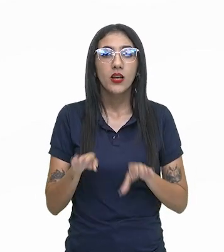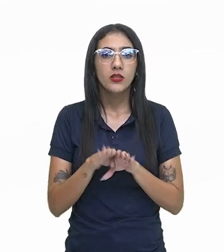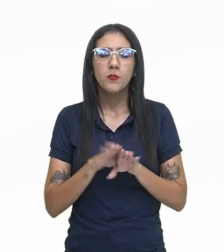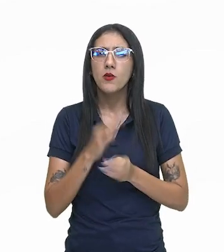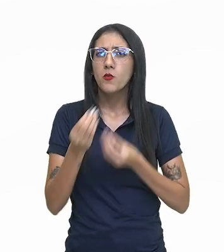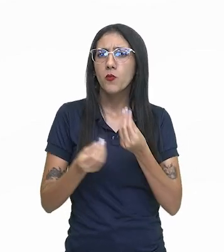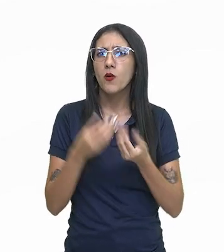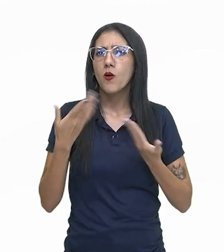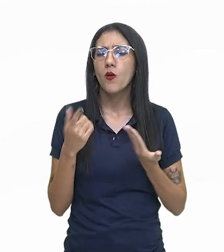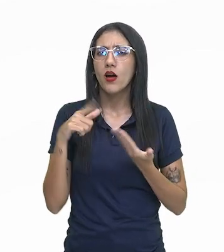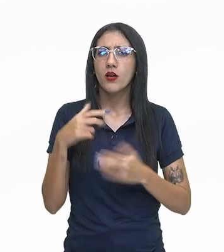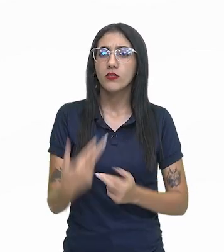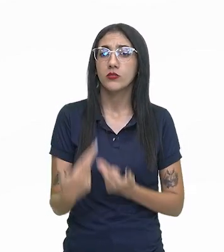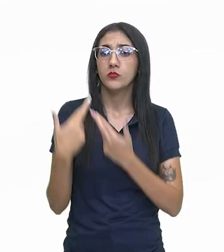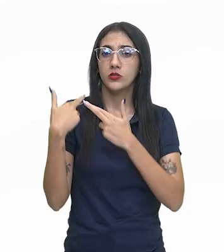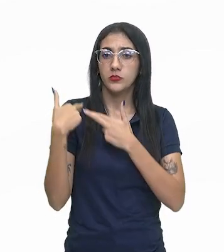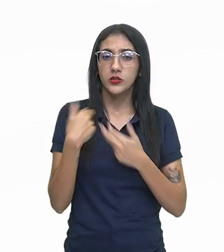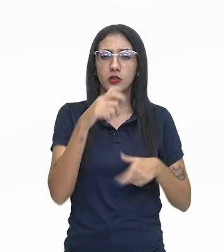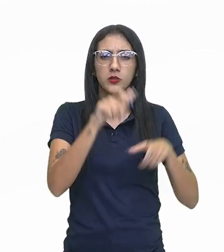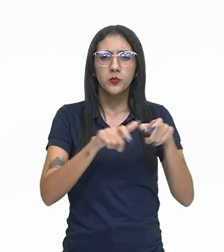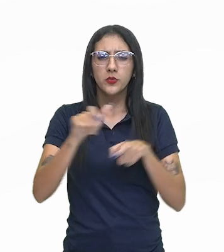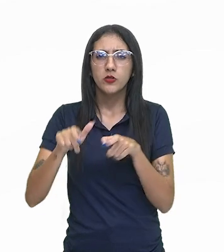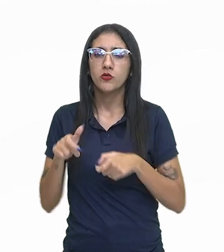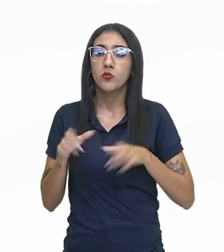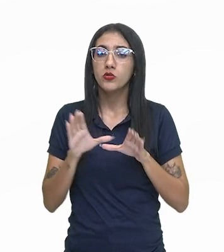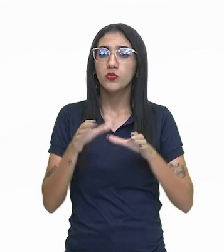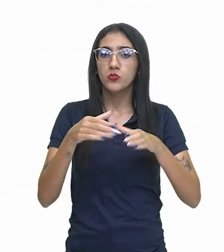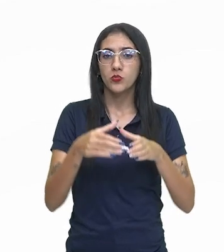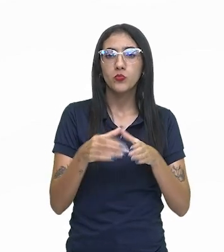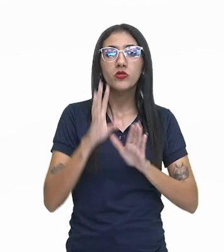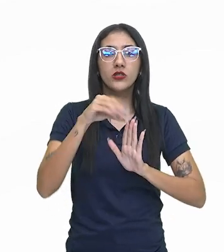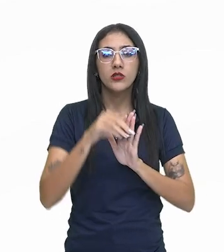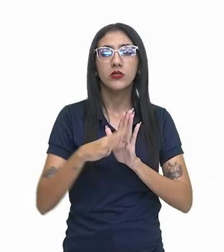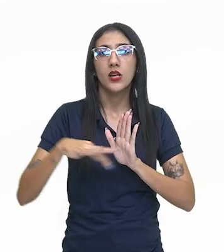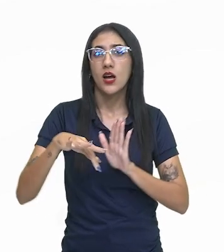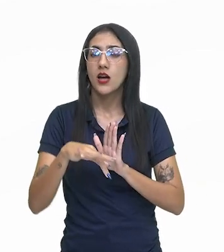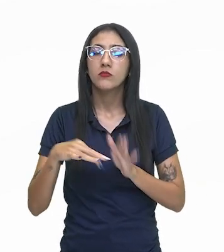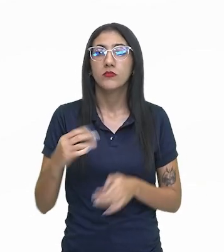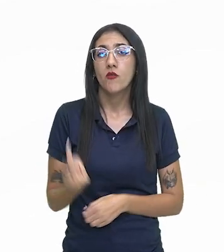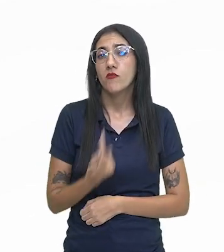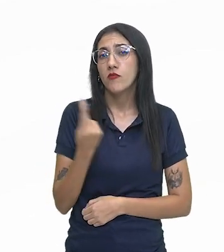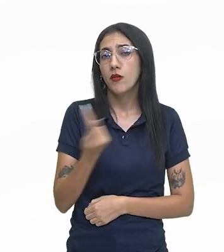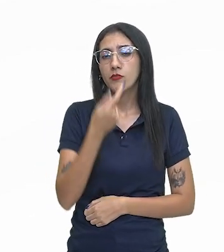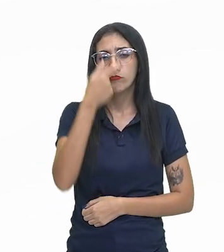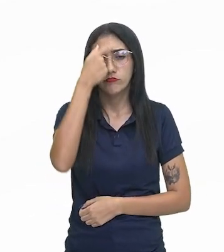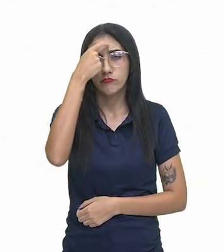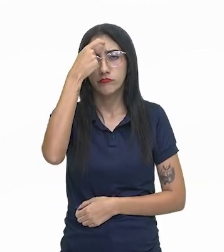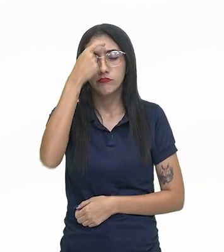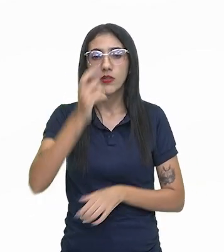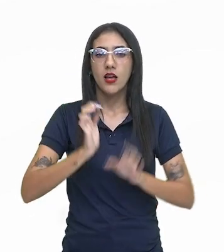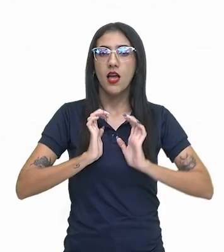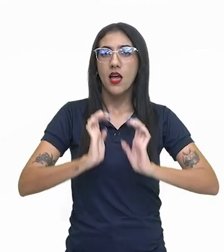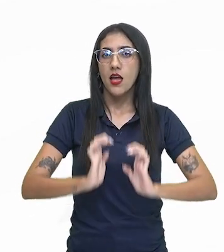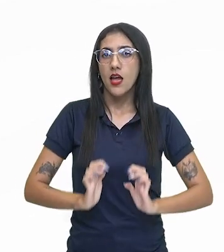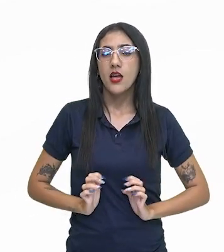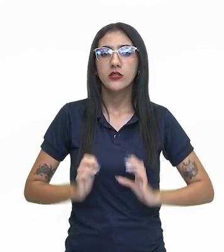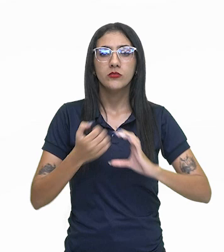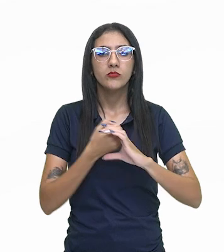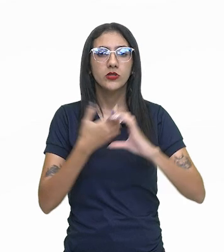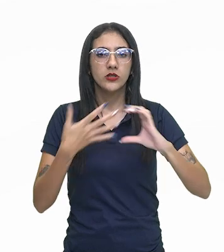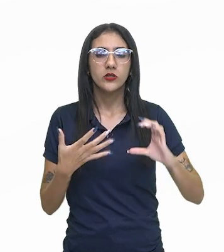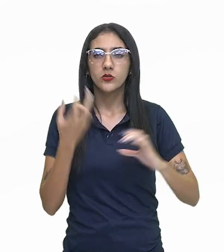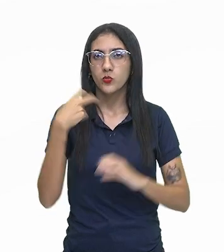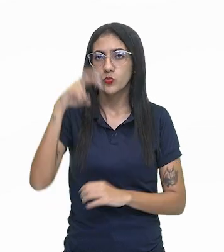o papel desempenhado pelos sujeitos e coletividades mediante os valores morais, éticos,